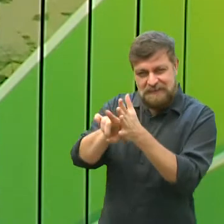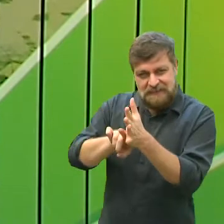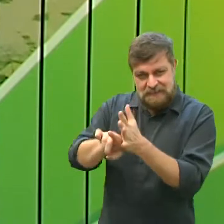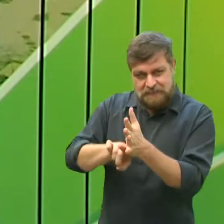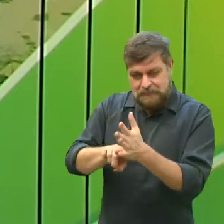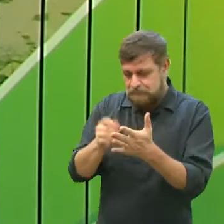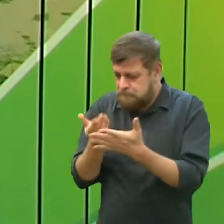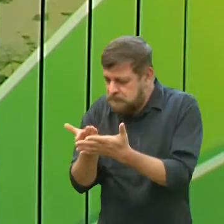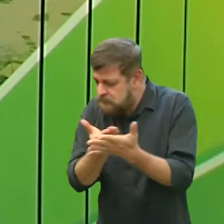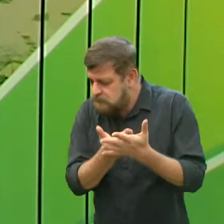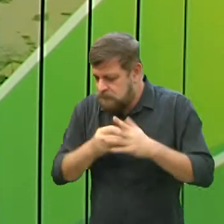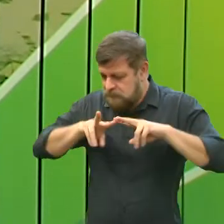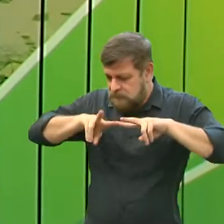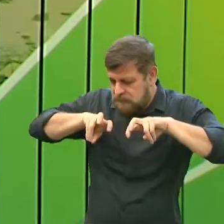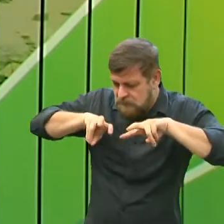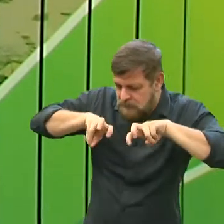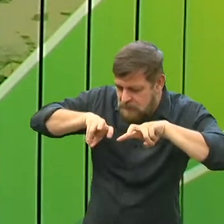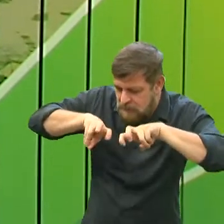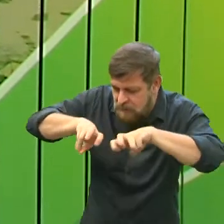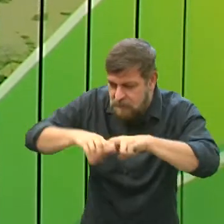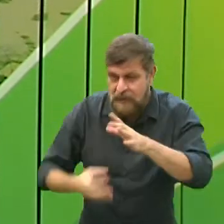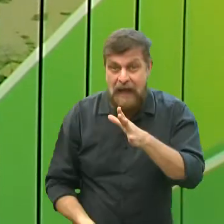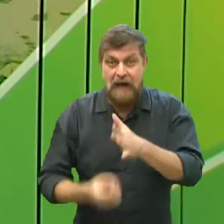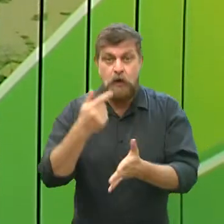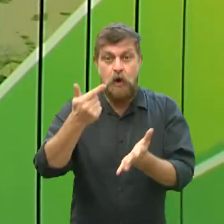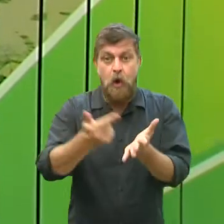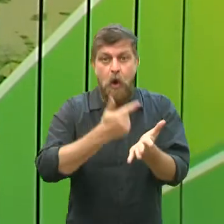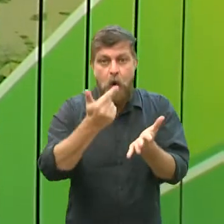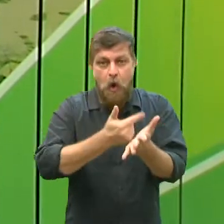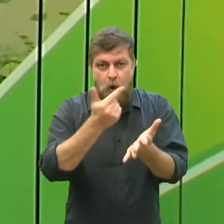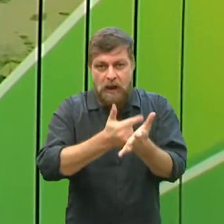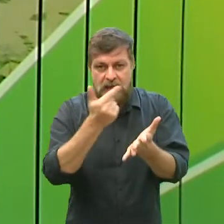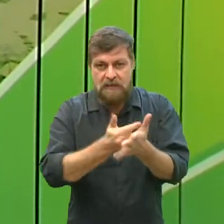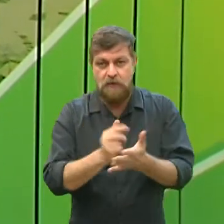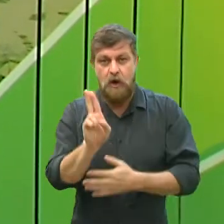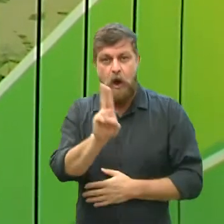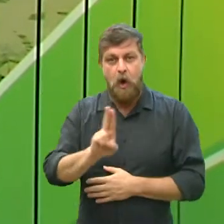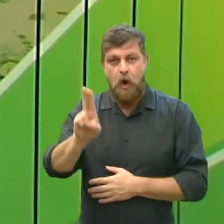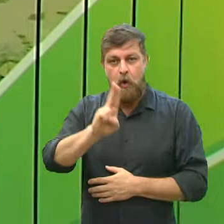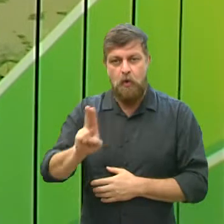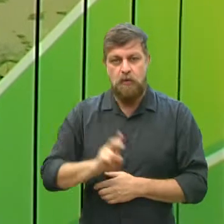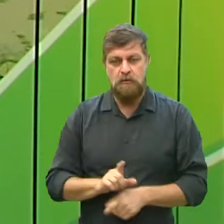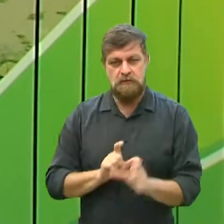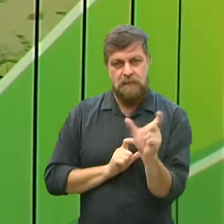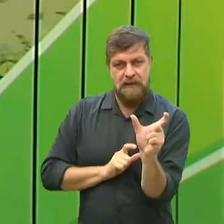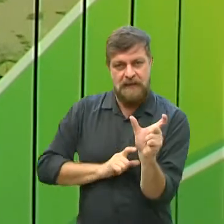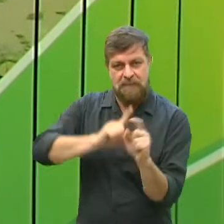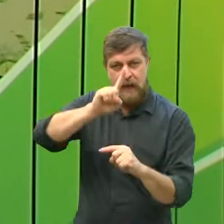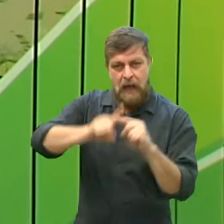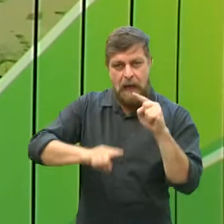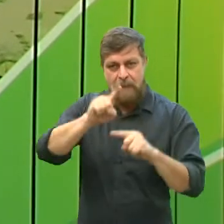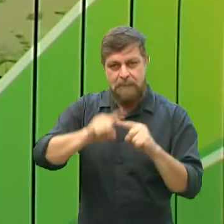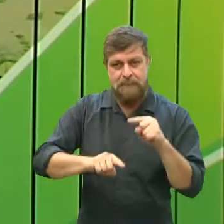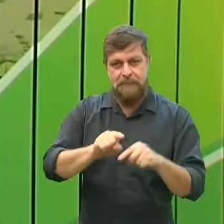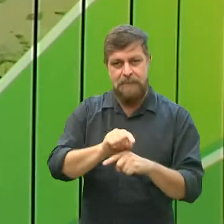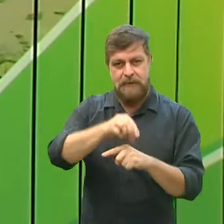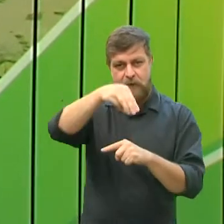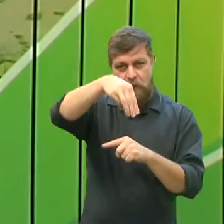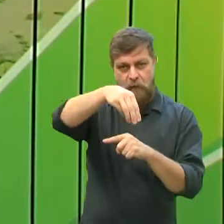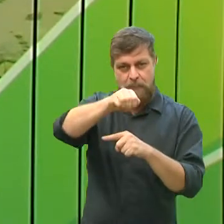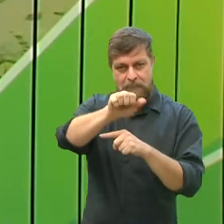se debruçou sobre esse tema para lançar o livro Prospecção do Uso da Biomassa Florestal para